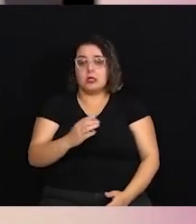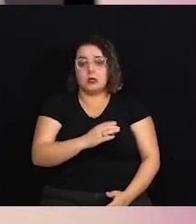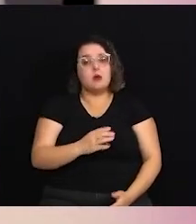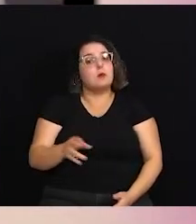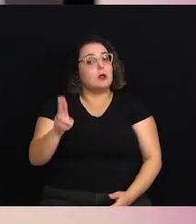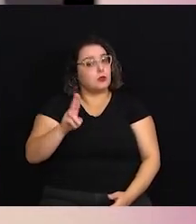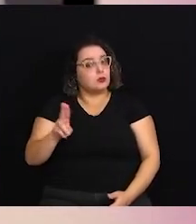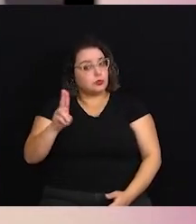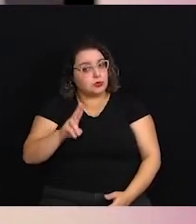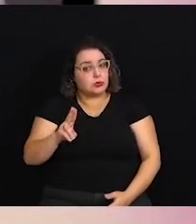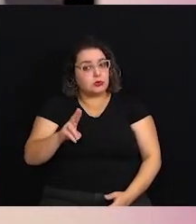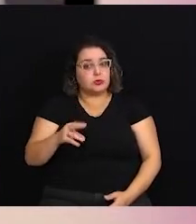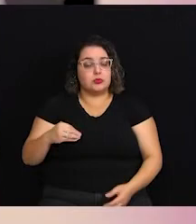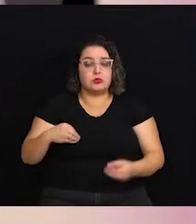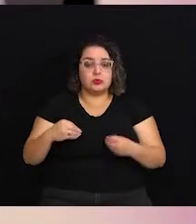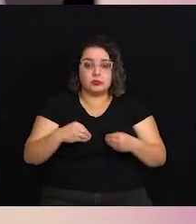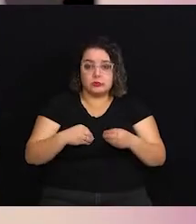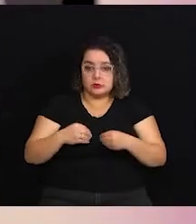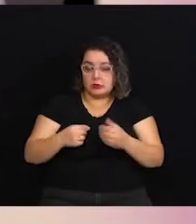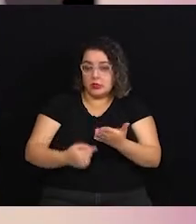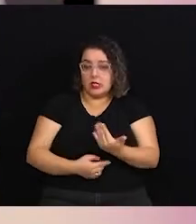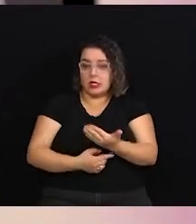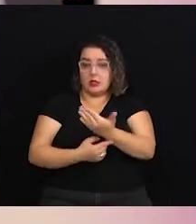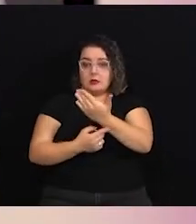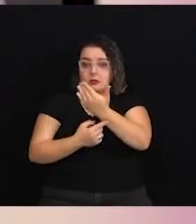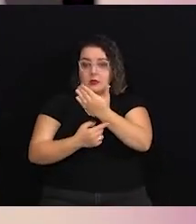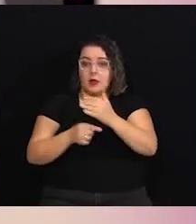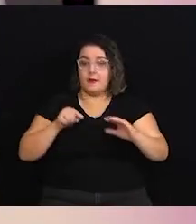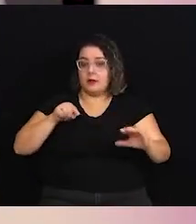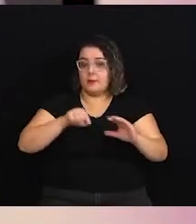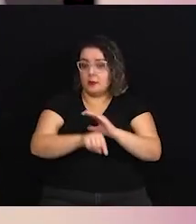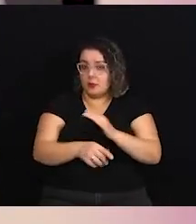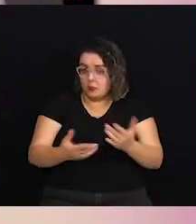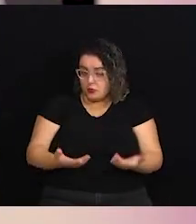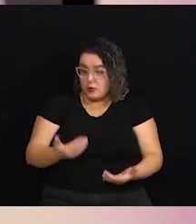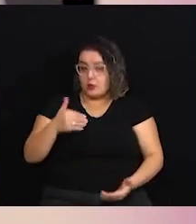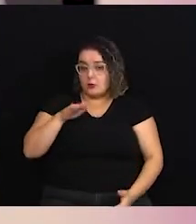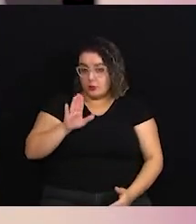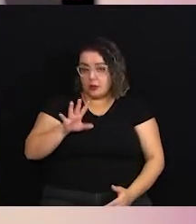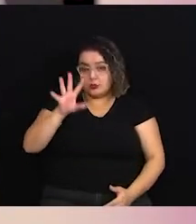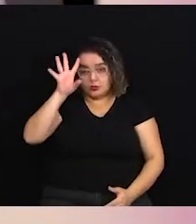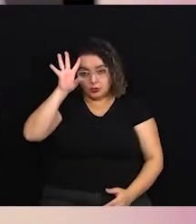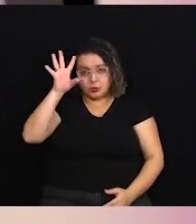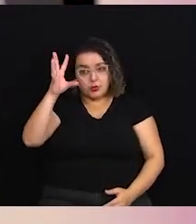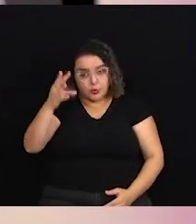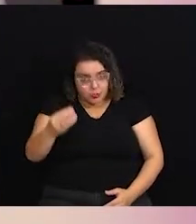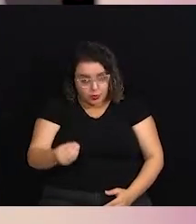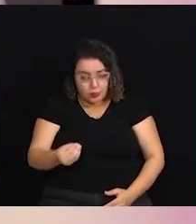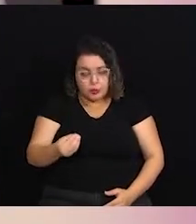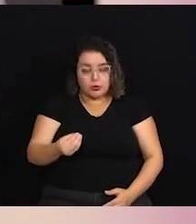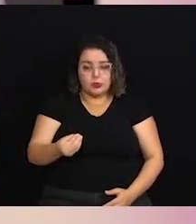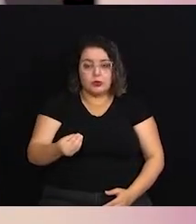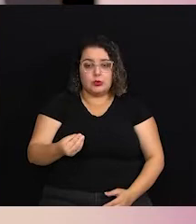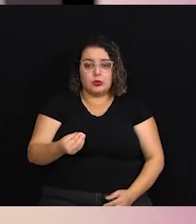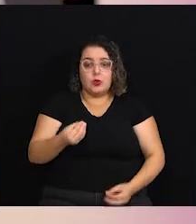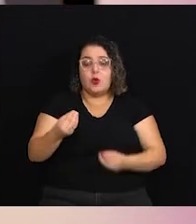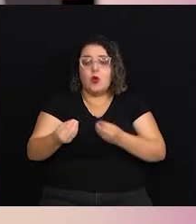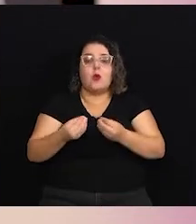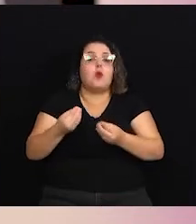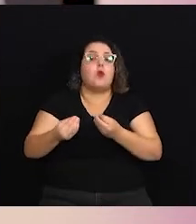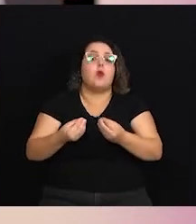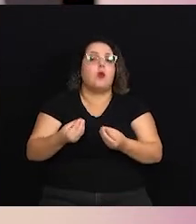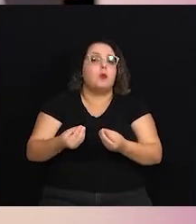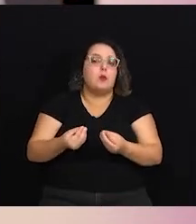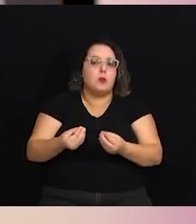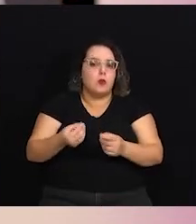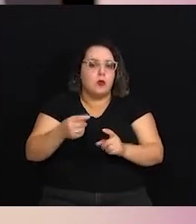nós usamos desse recurso tecnológico para a e vamos no conhecimento e cool que é